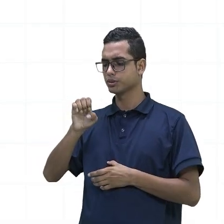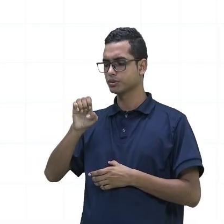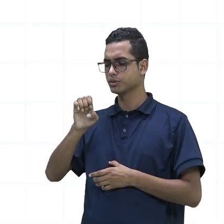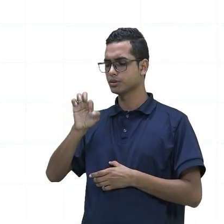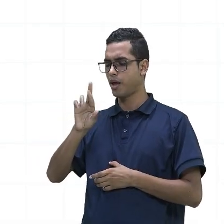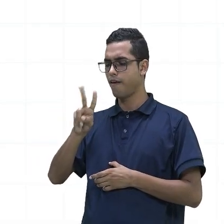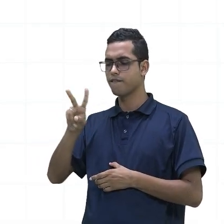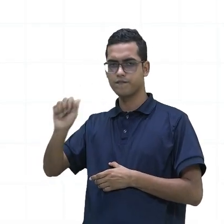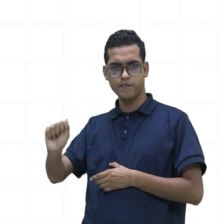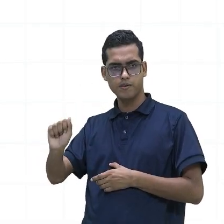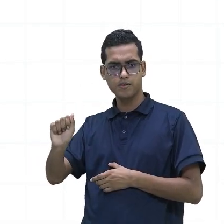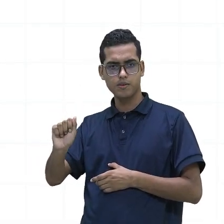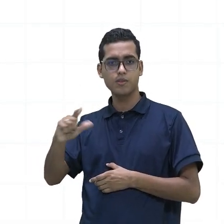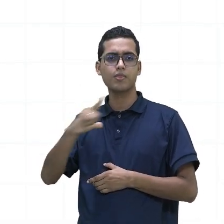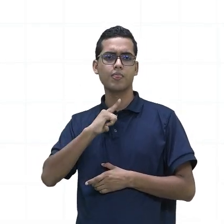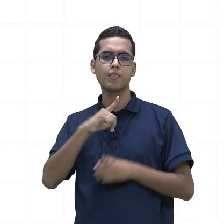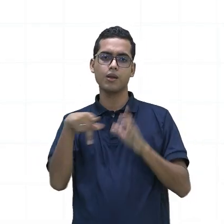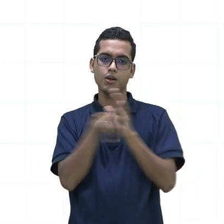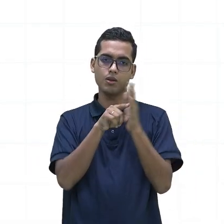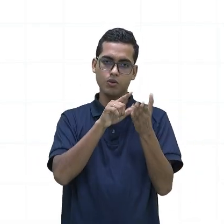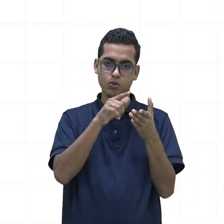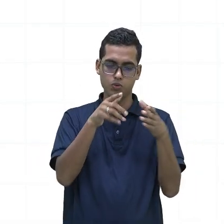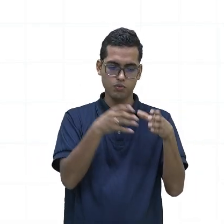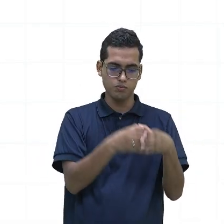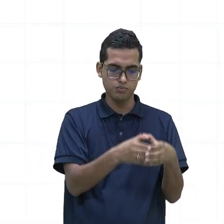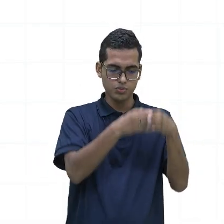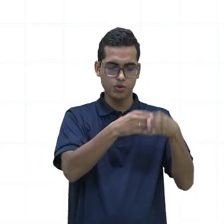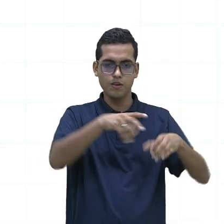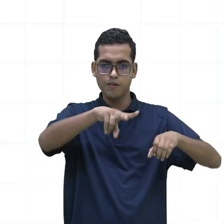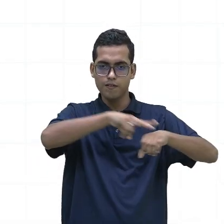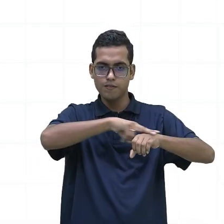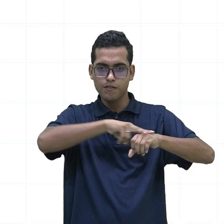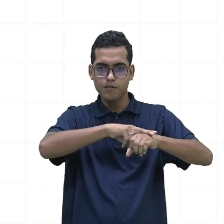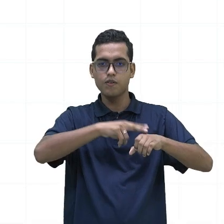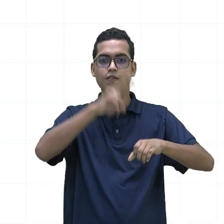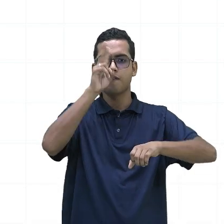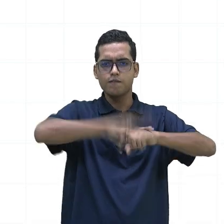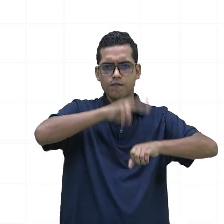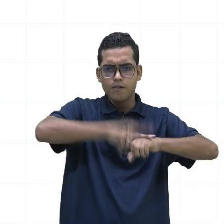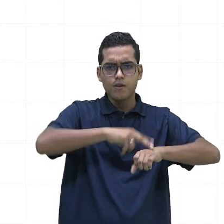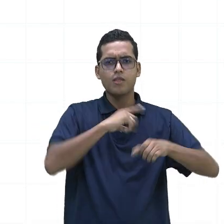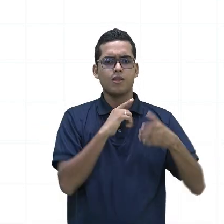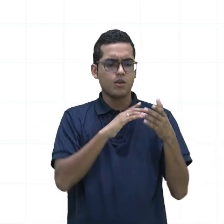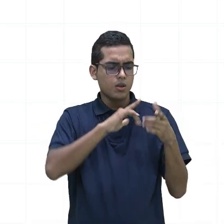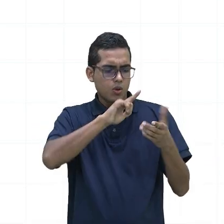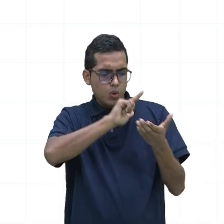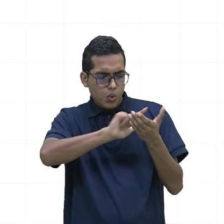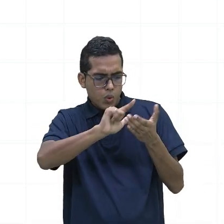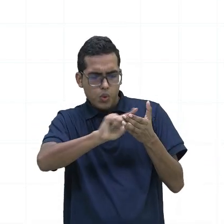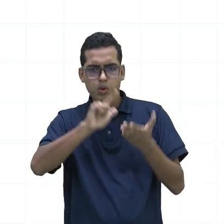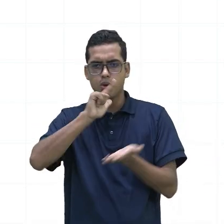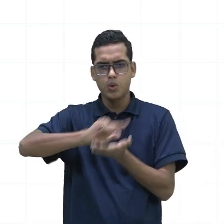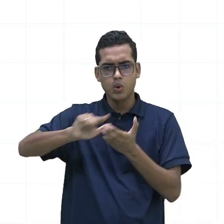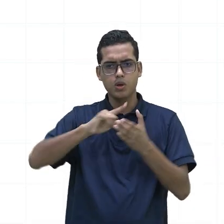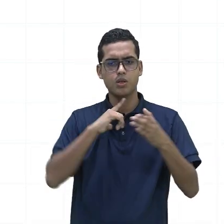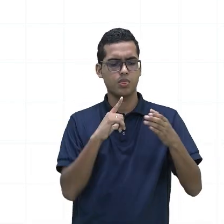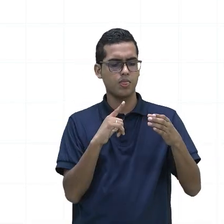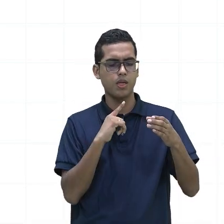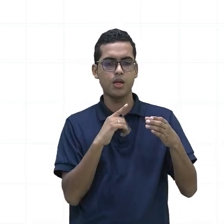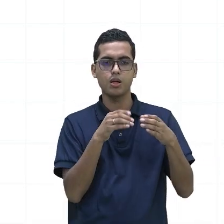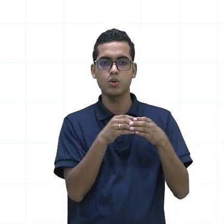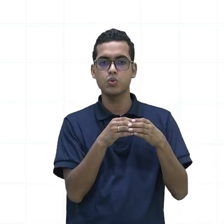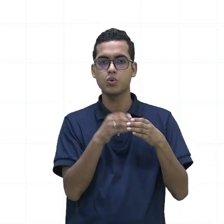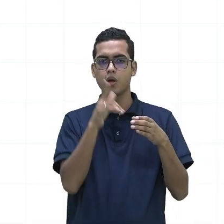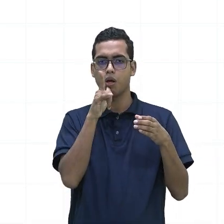uma higienização do vidro, da tampa, do líquido, né, que está dentro aí dessa